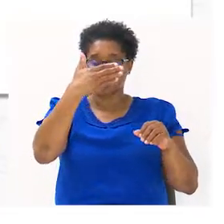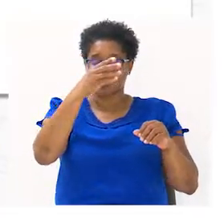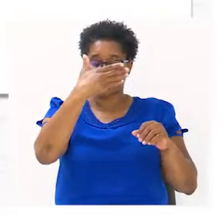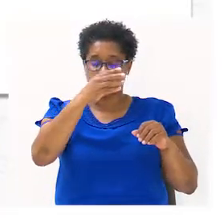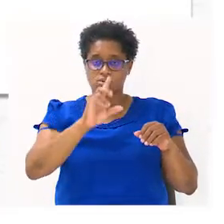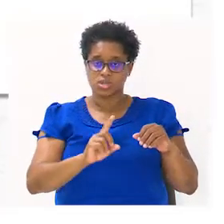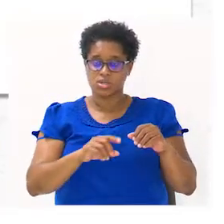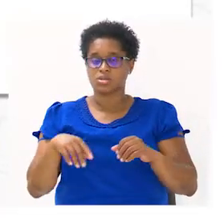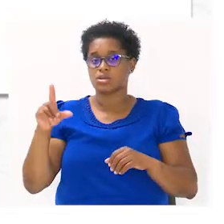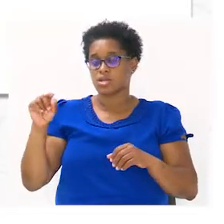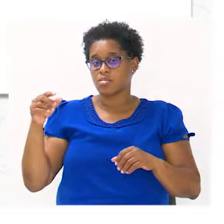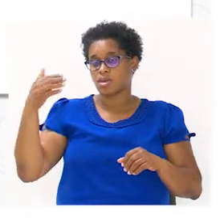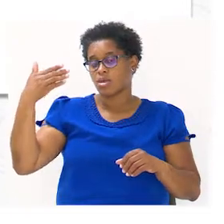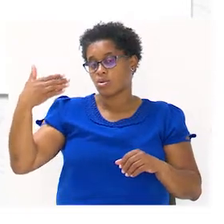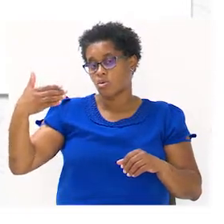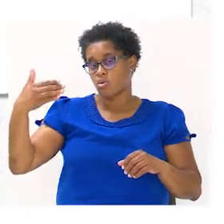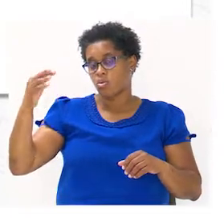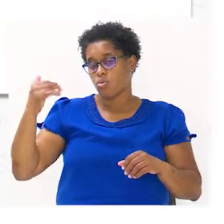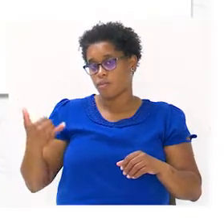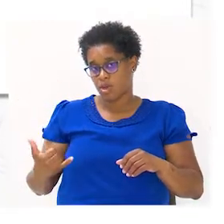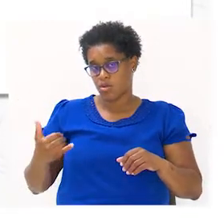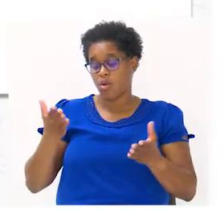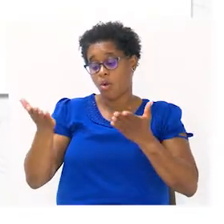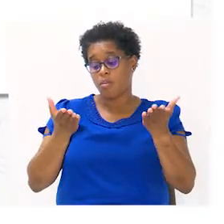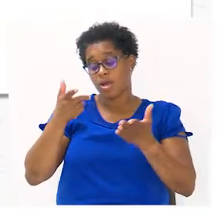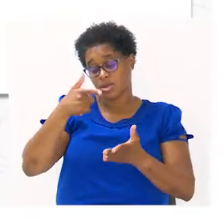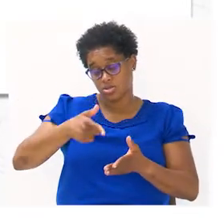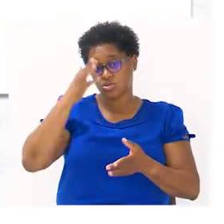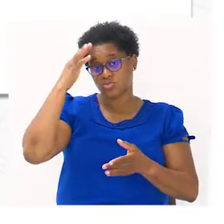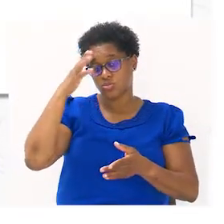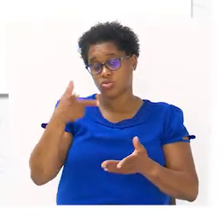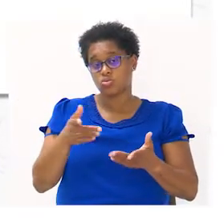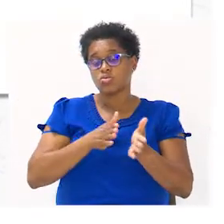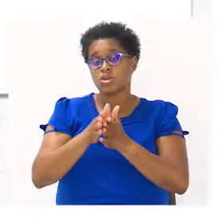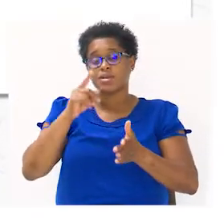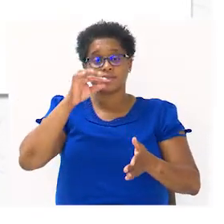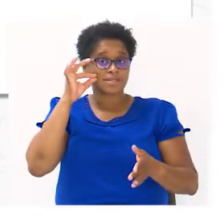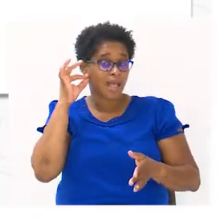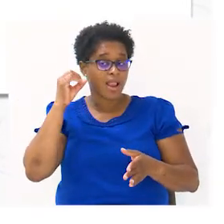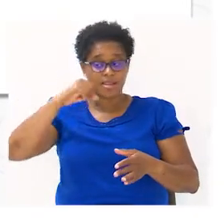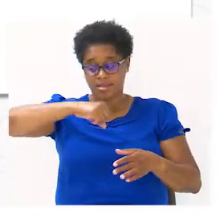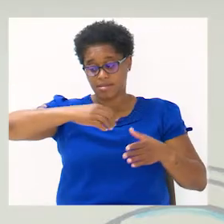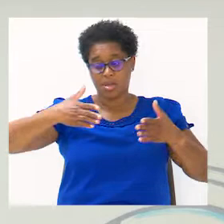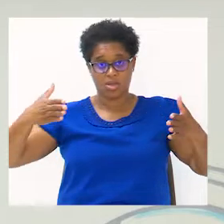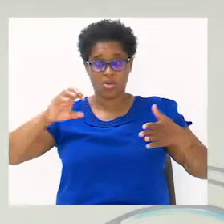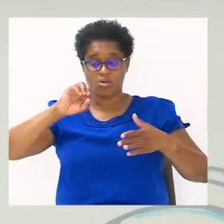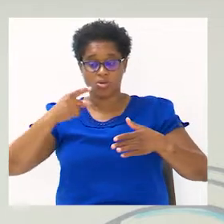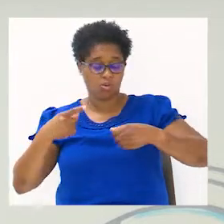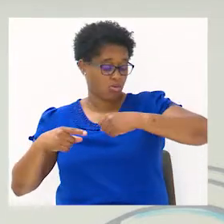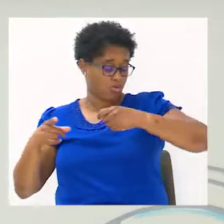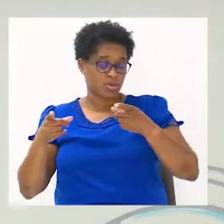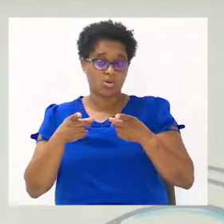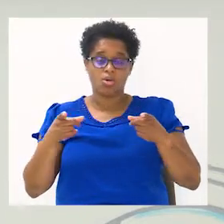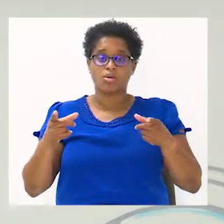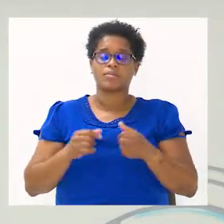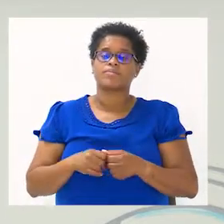1 sexto e 1 meio. Vamos comparar esses números usando os sinais de menor ou maior. Usando os